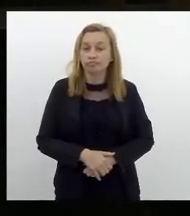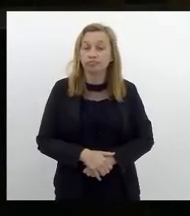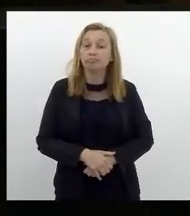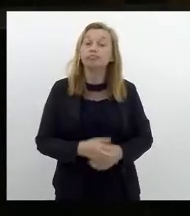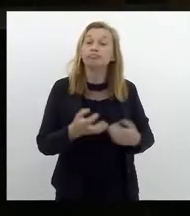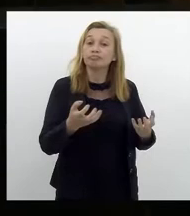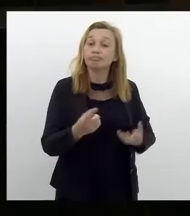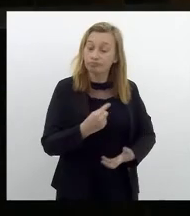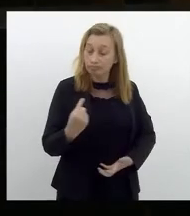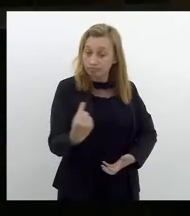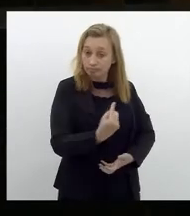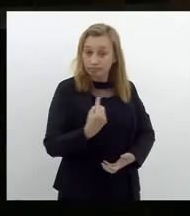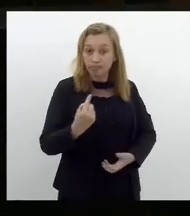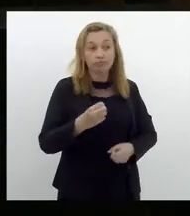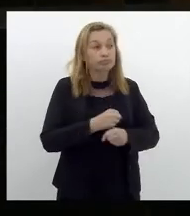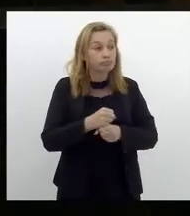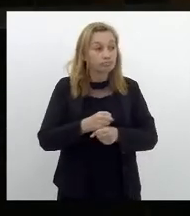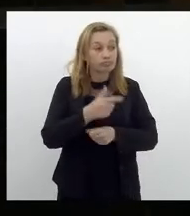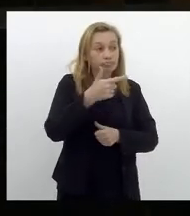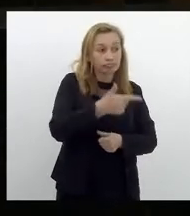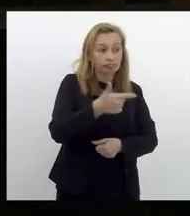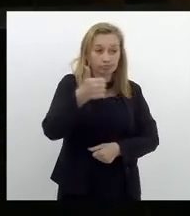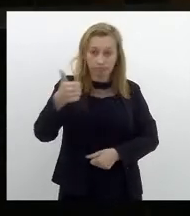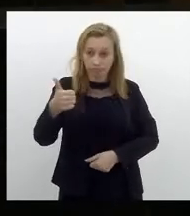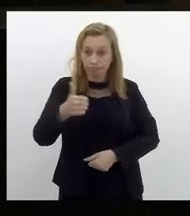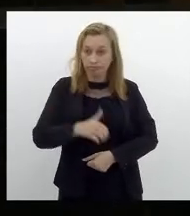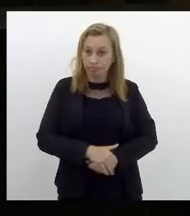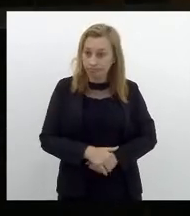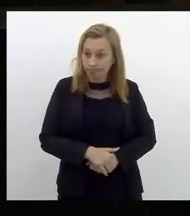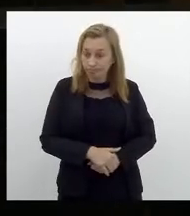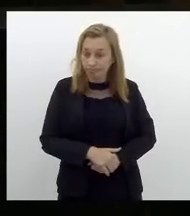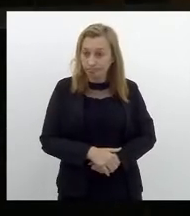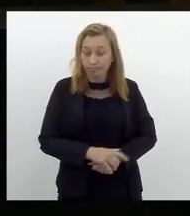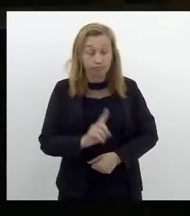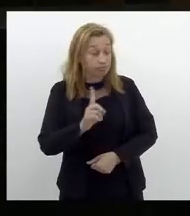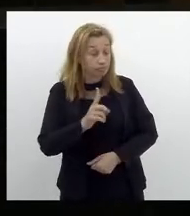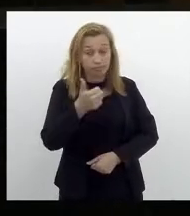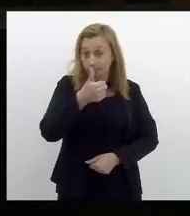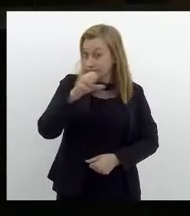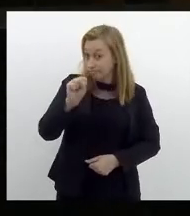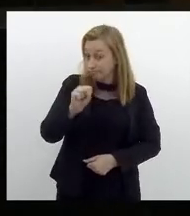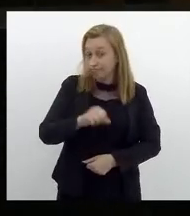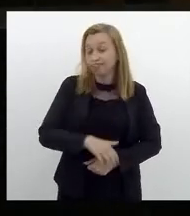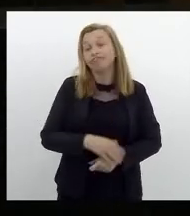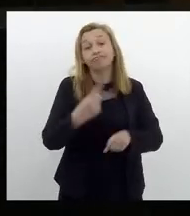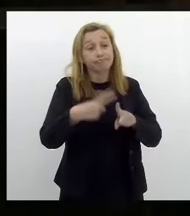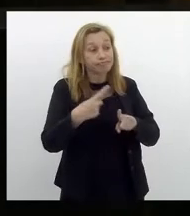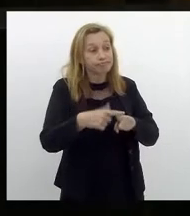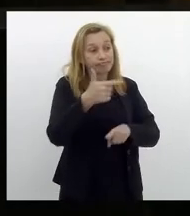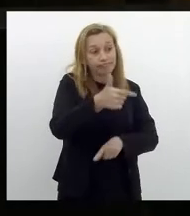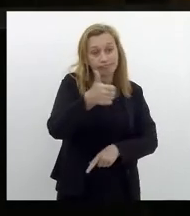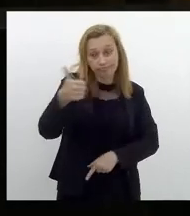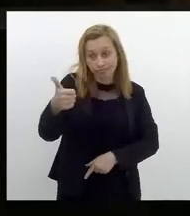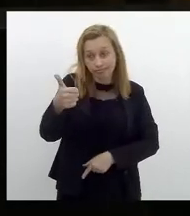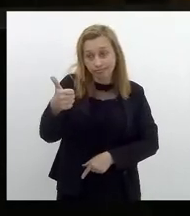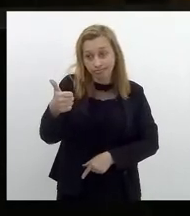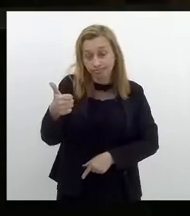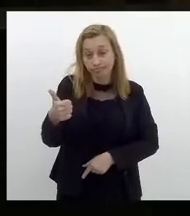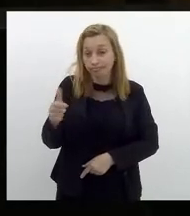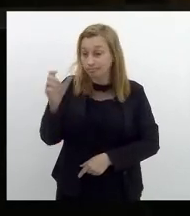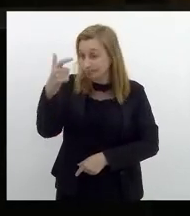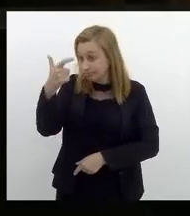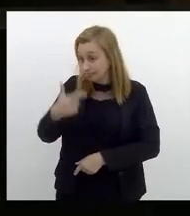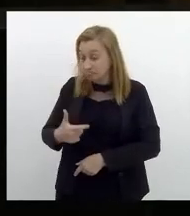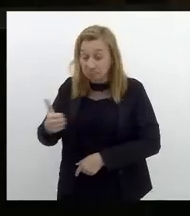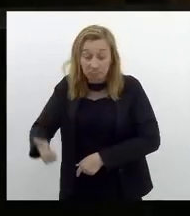Queríamos nós o ano de 2021 e não o 18, porque o ano de 21 está tendo um